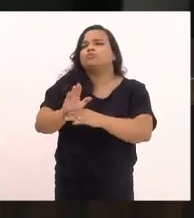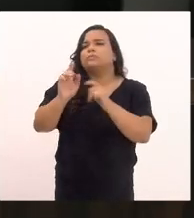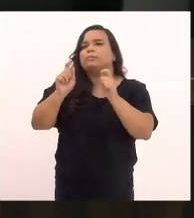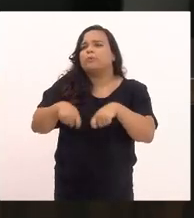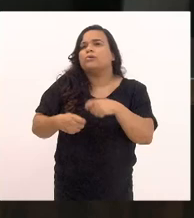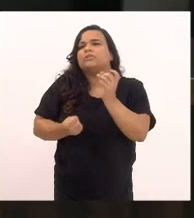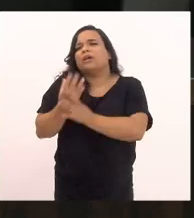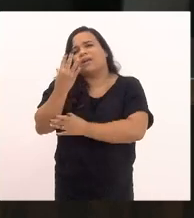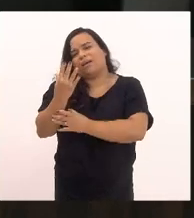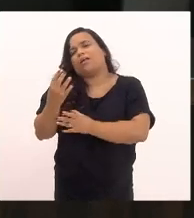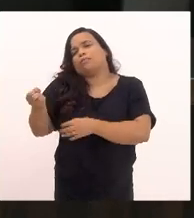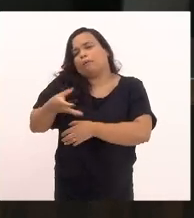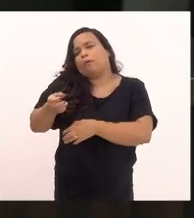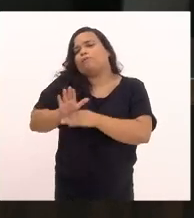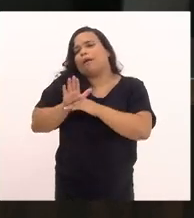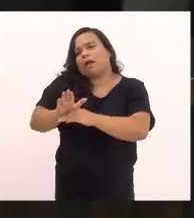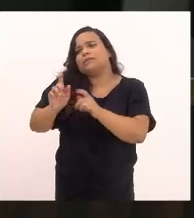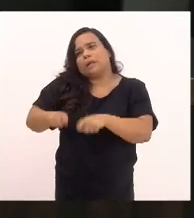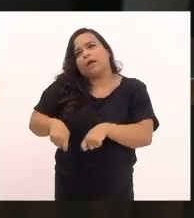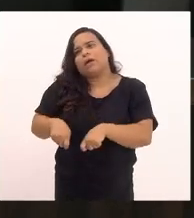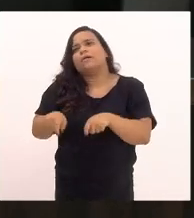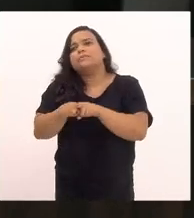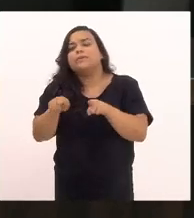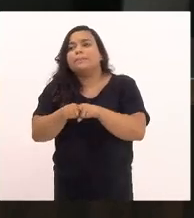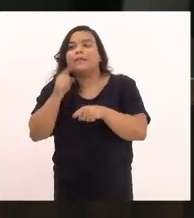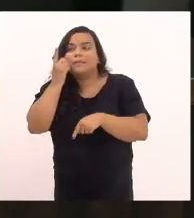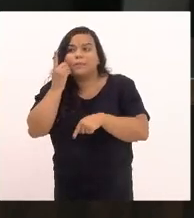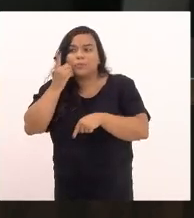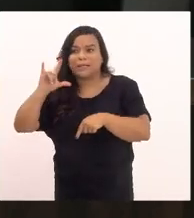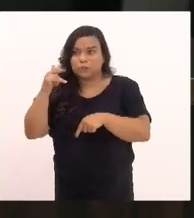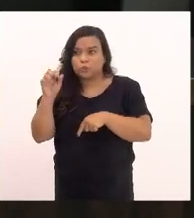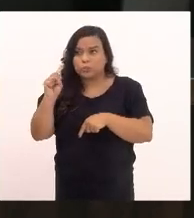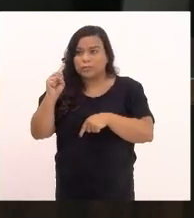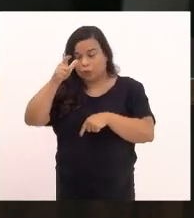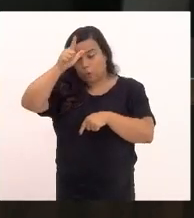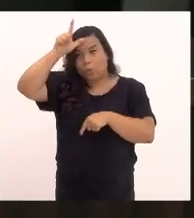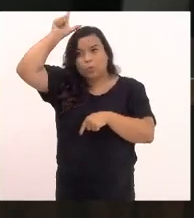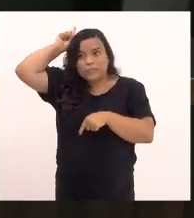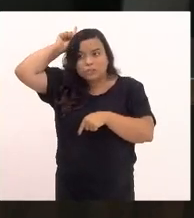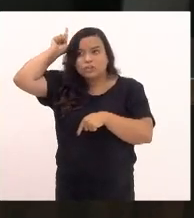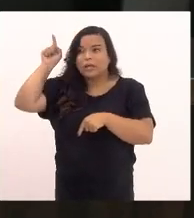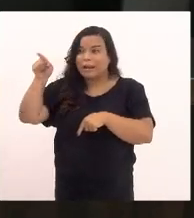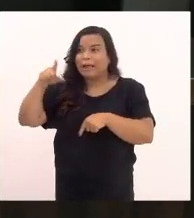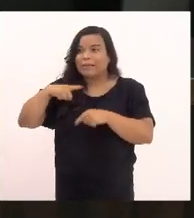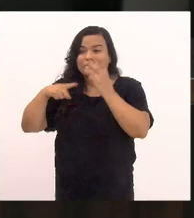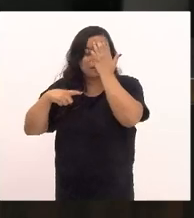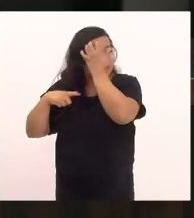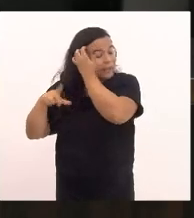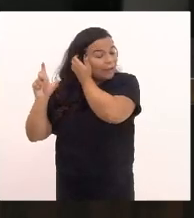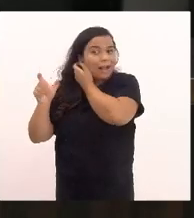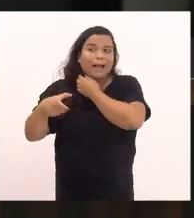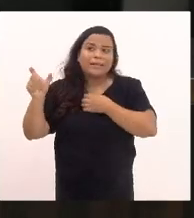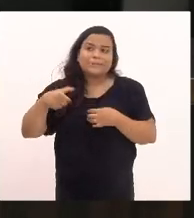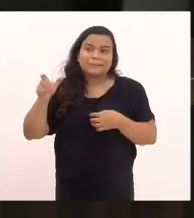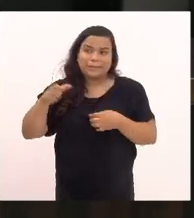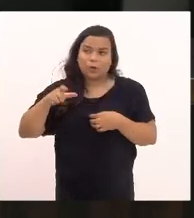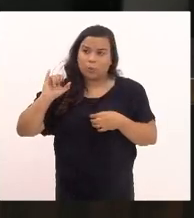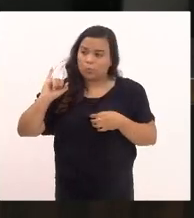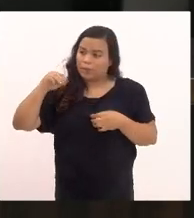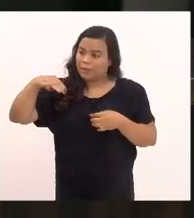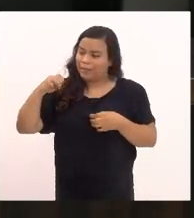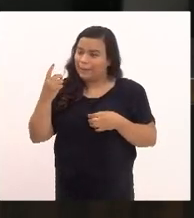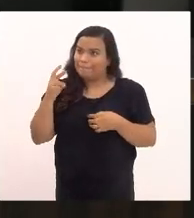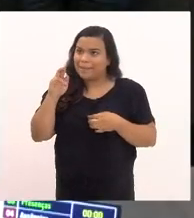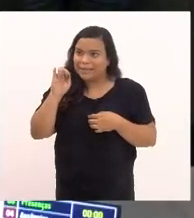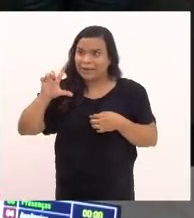nova ajuda. Lá, deputado Luiz, existe um cartão imperial. São mais de 4 mil famílias que recebem R$